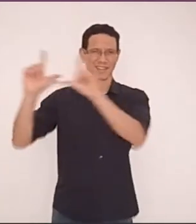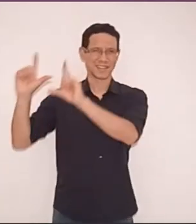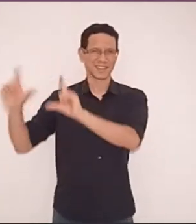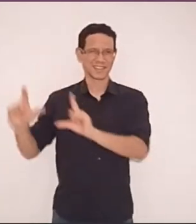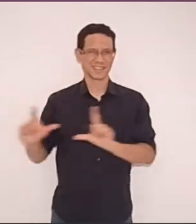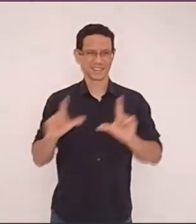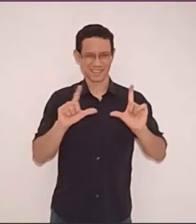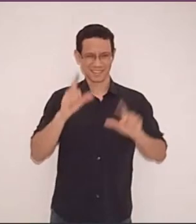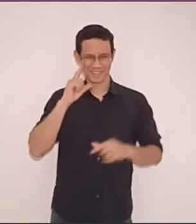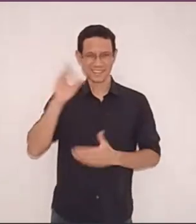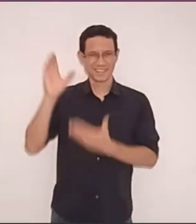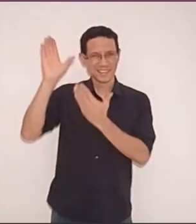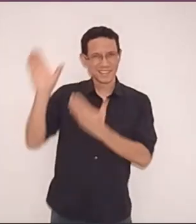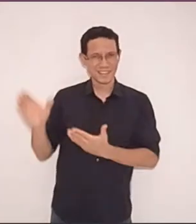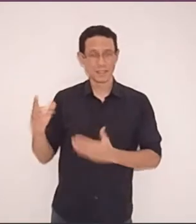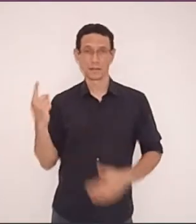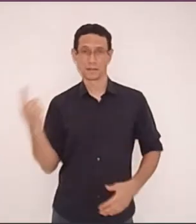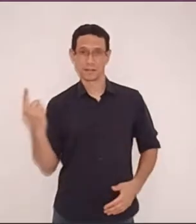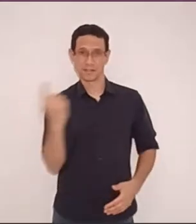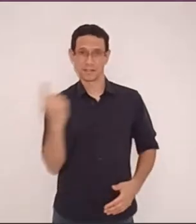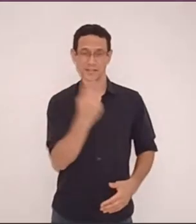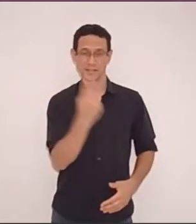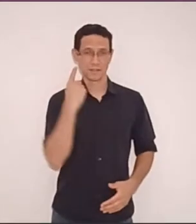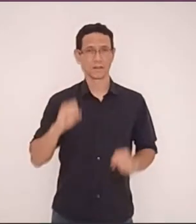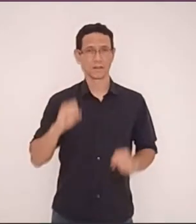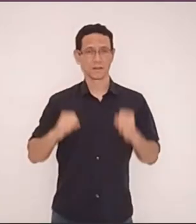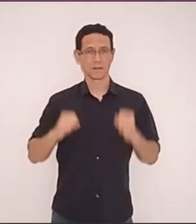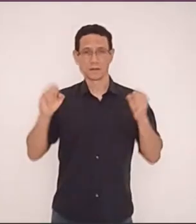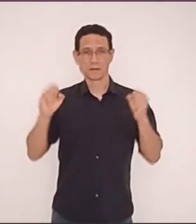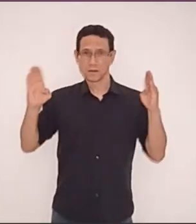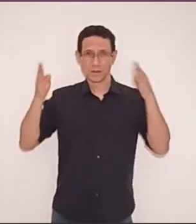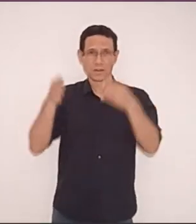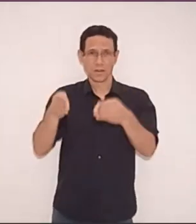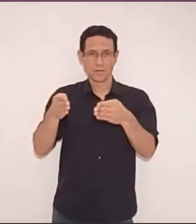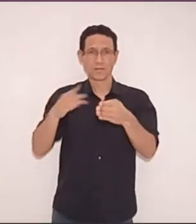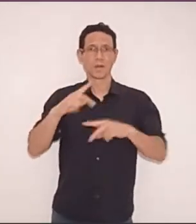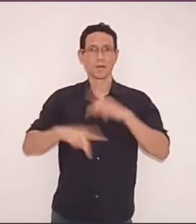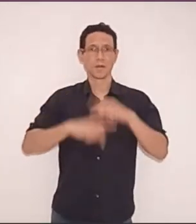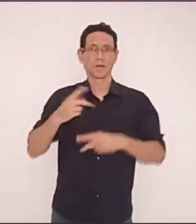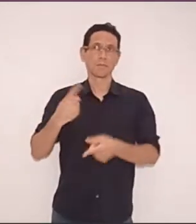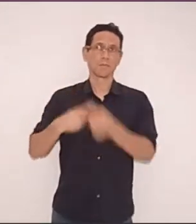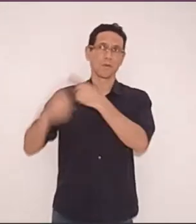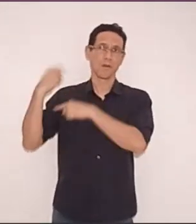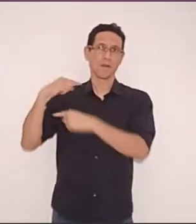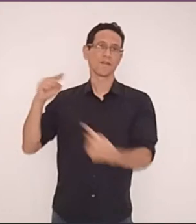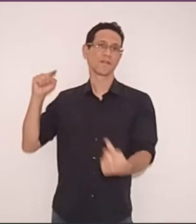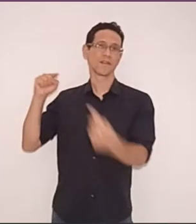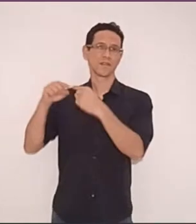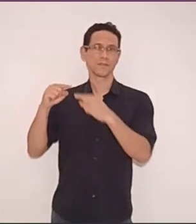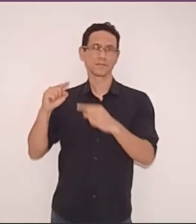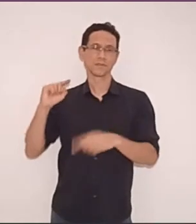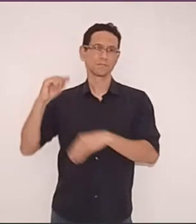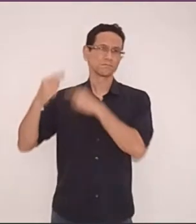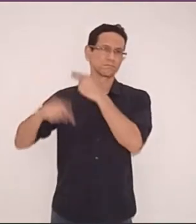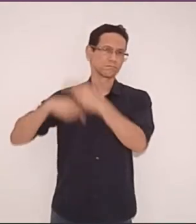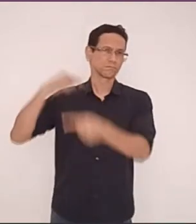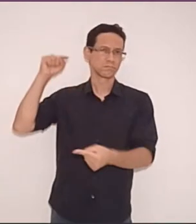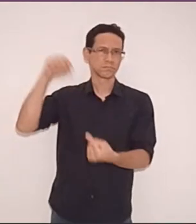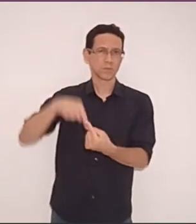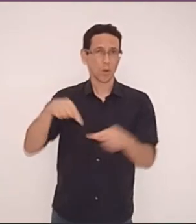pode com a favor uma questão fundamental Oi boa tarde estou aqui